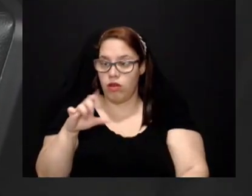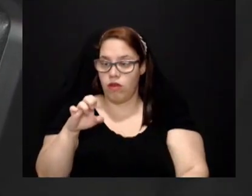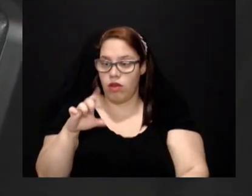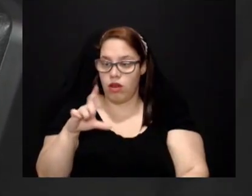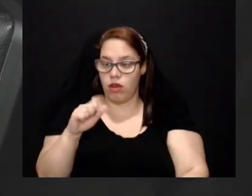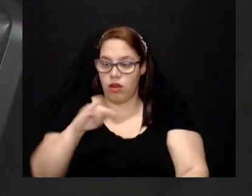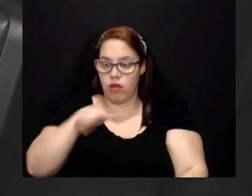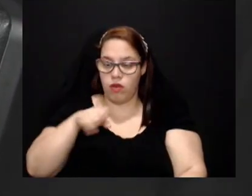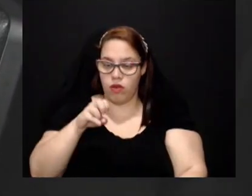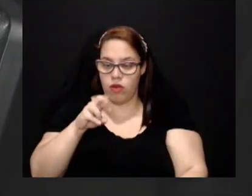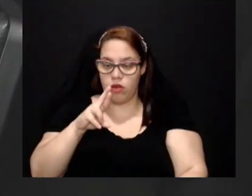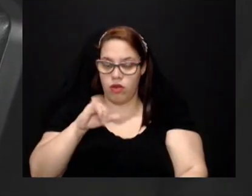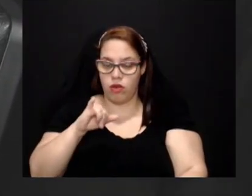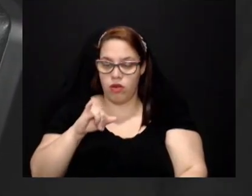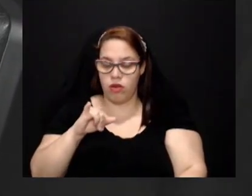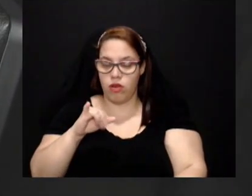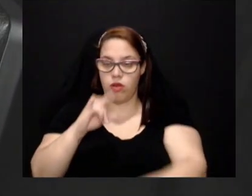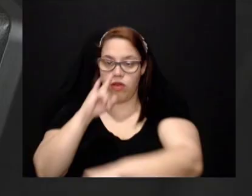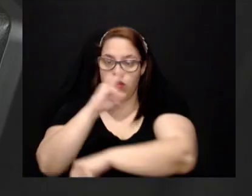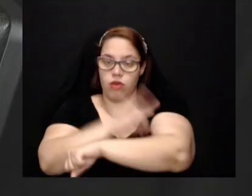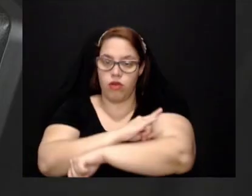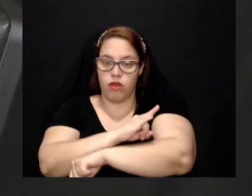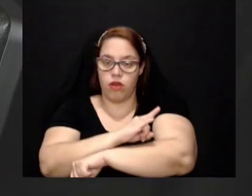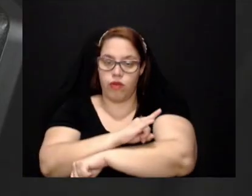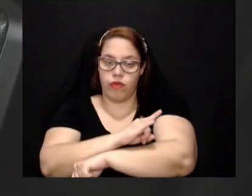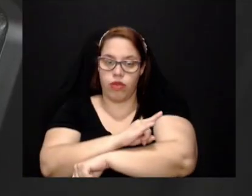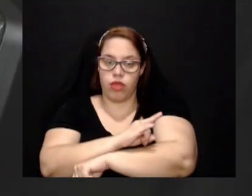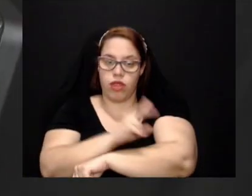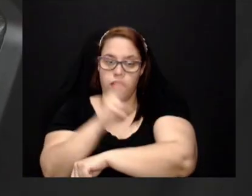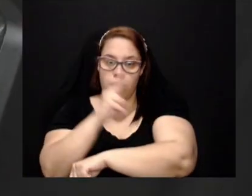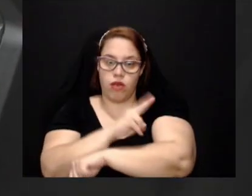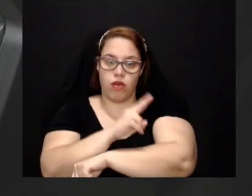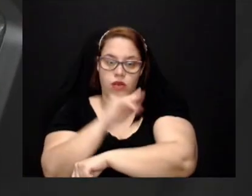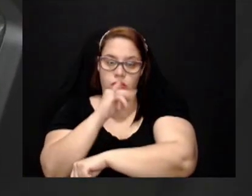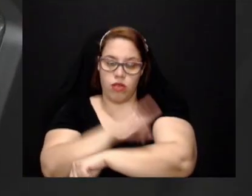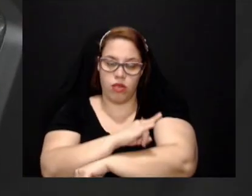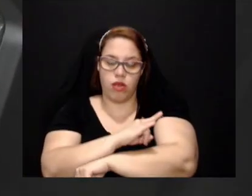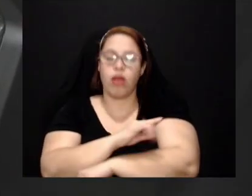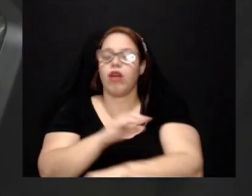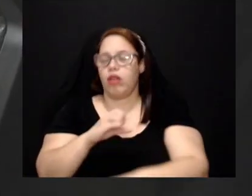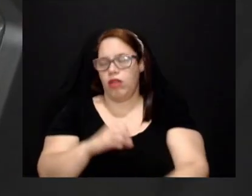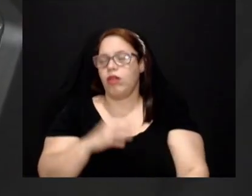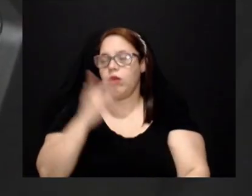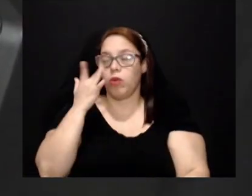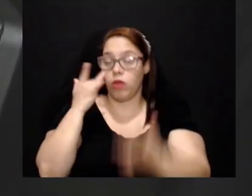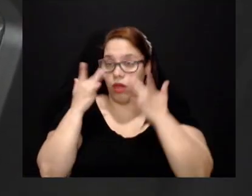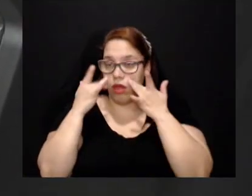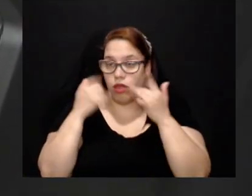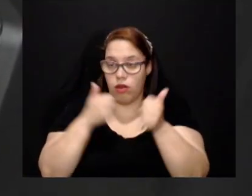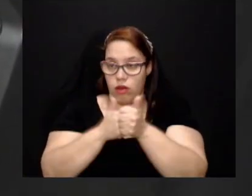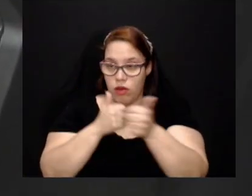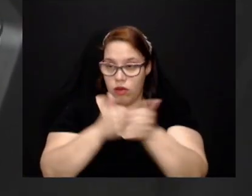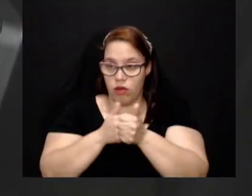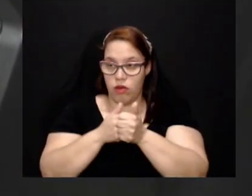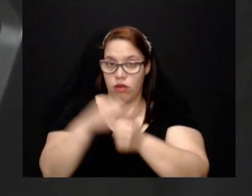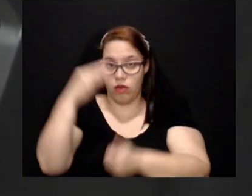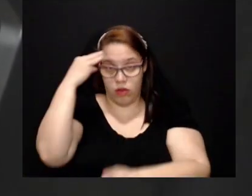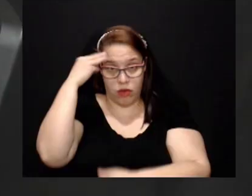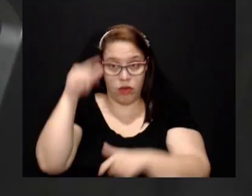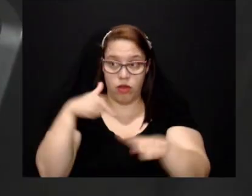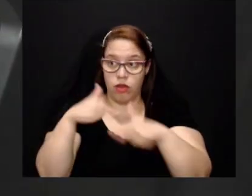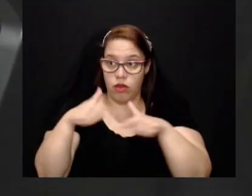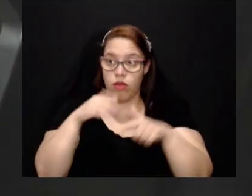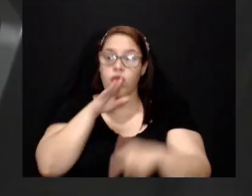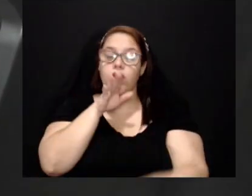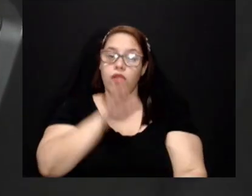Teatro Castro Mendes. Tenho muitas memórias ali daquela escola também. E trabalhei numa outra tarde, porque daí, como